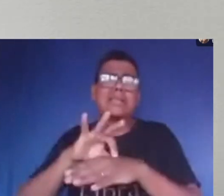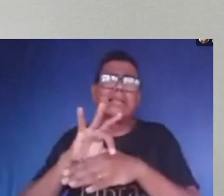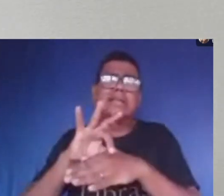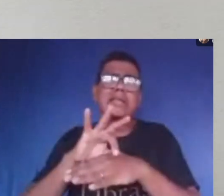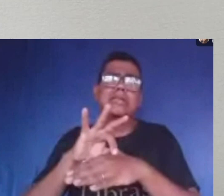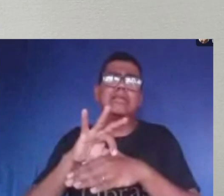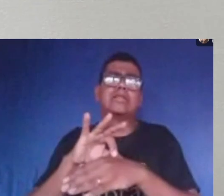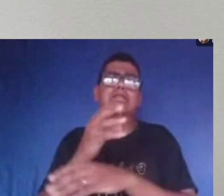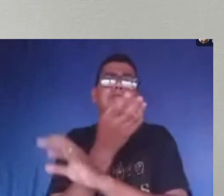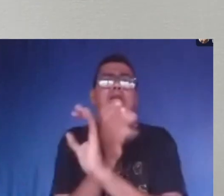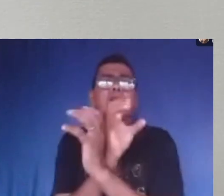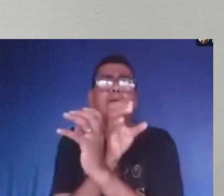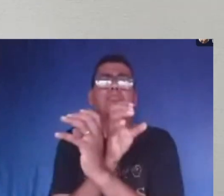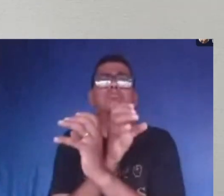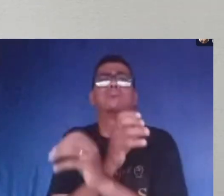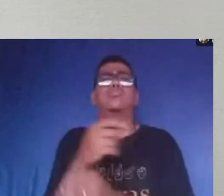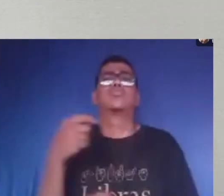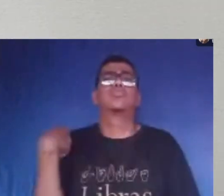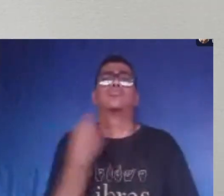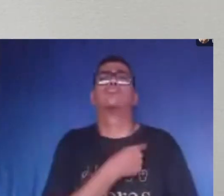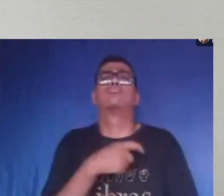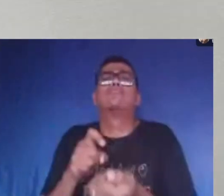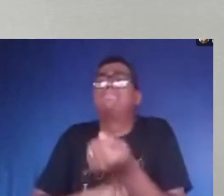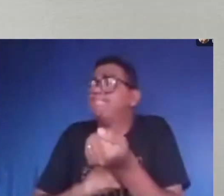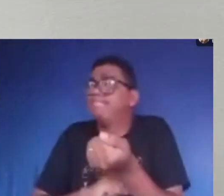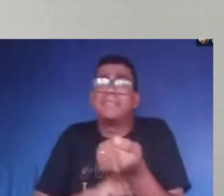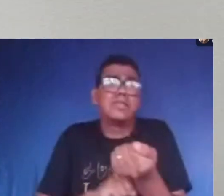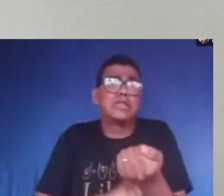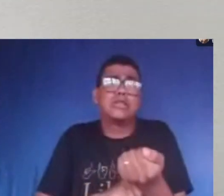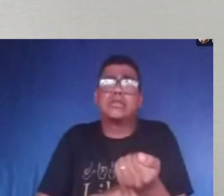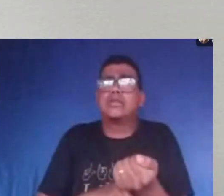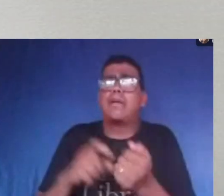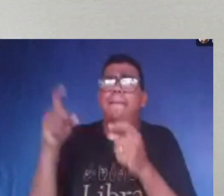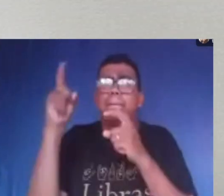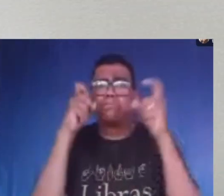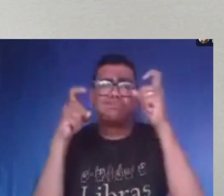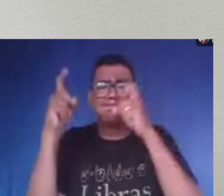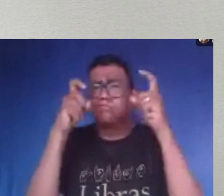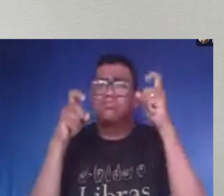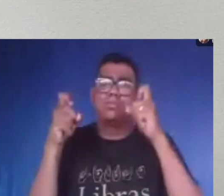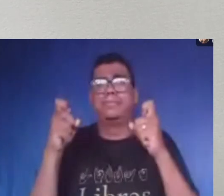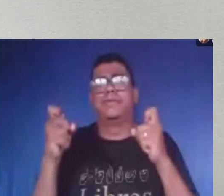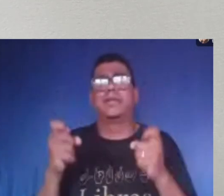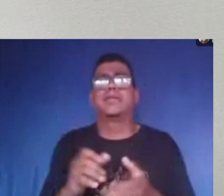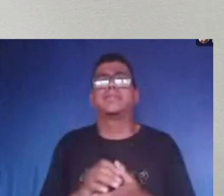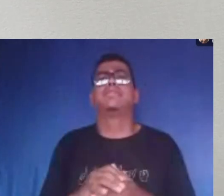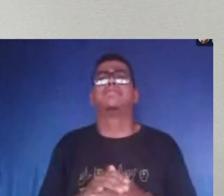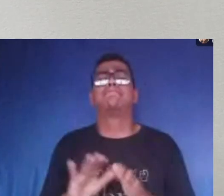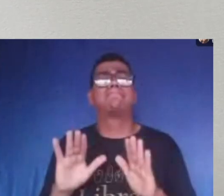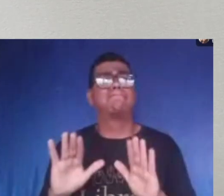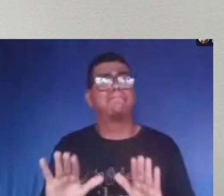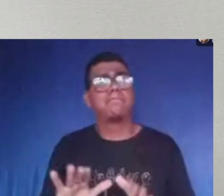é em um mundo de desequilíbrio que nós podemos fazer diferença. A palavra de Deus nos diz, né, que o lumiar,